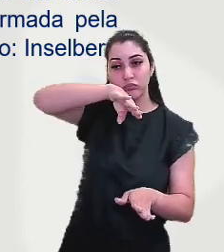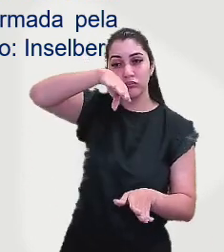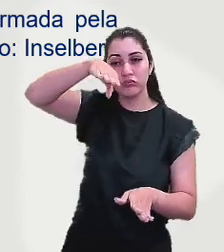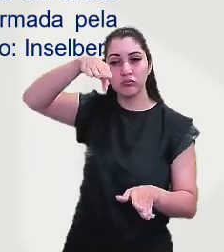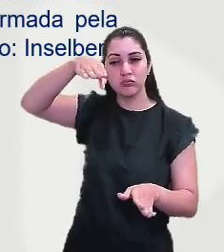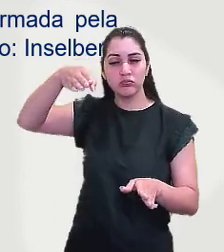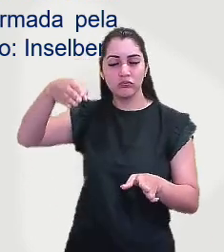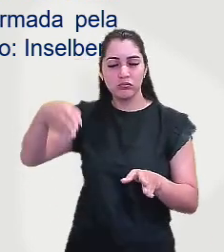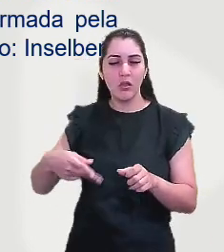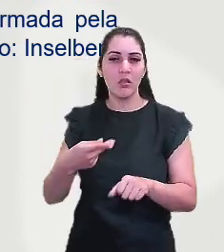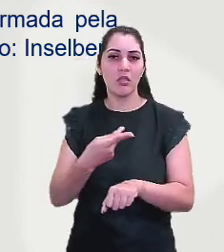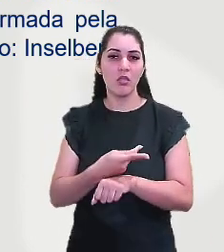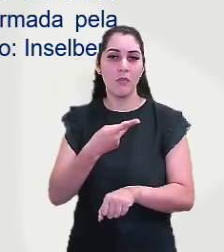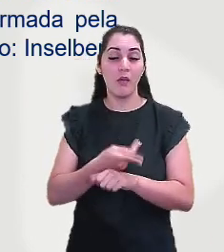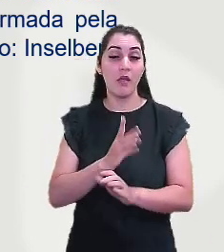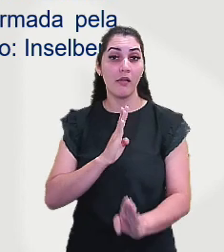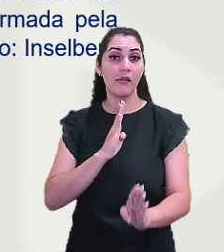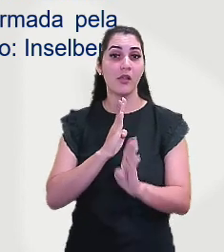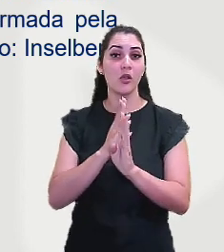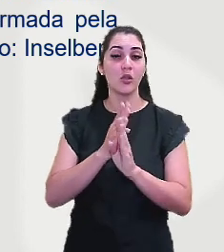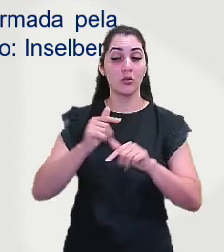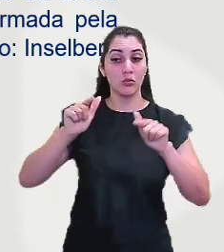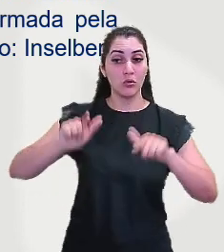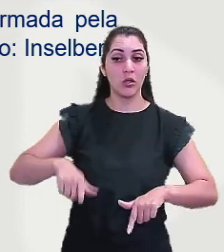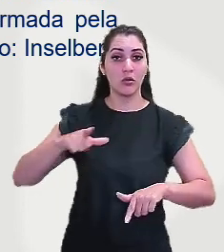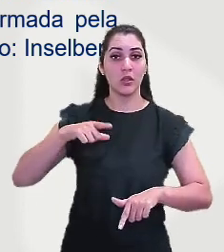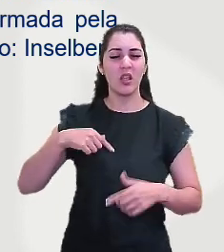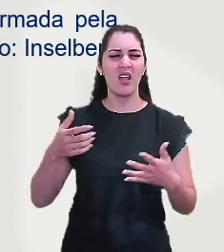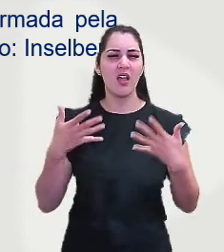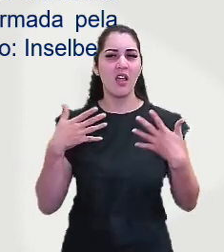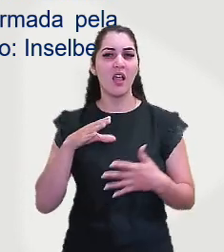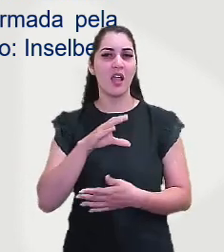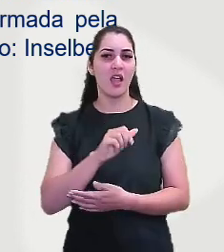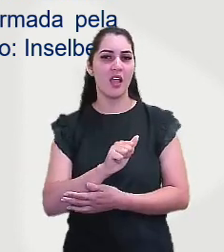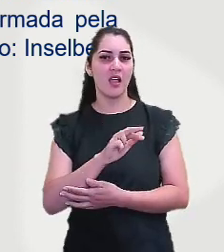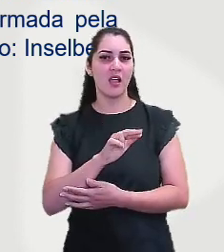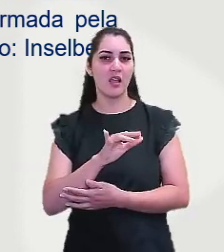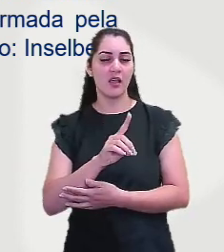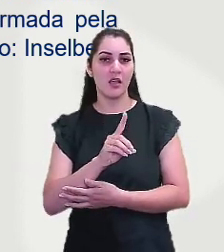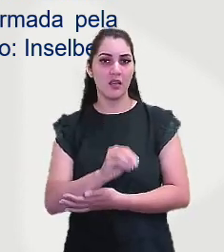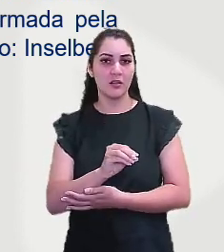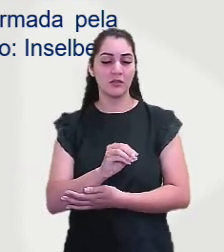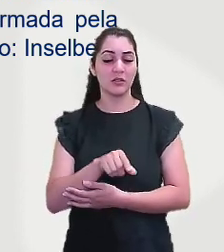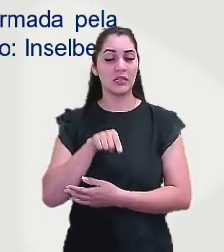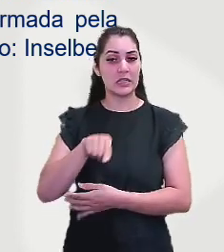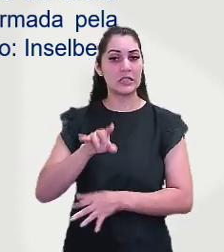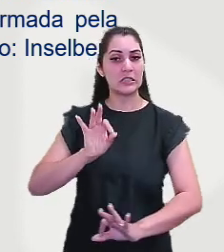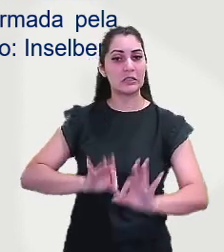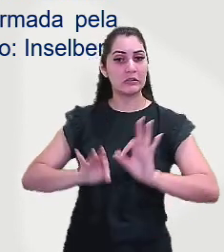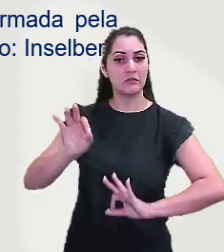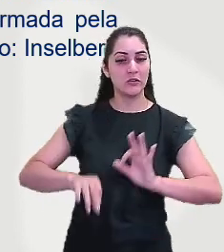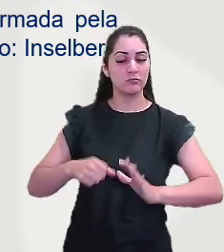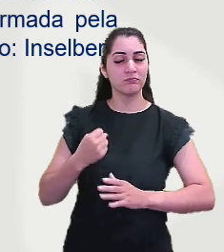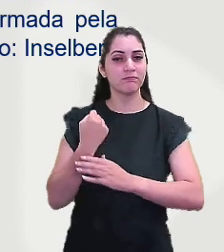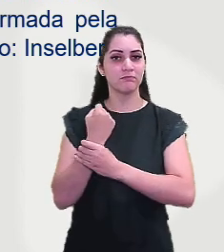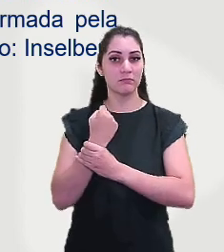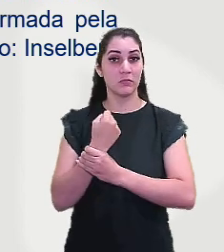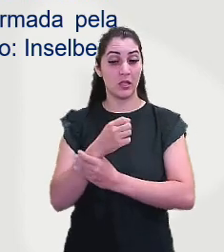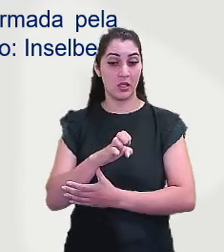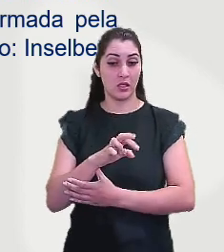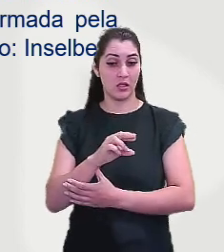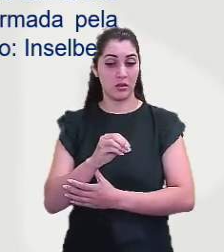protuberância encontrada em áreas que apresentam clima árido ou semiárido, e que foi formada pela maior resistência à